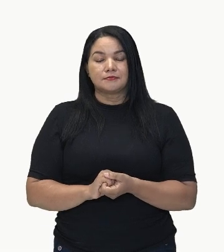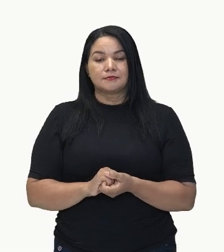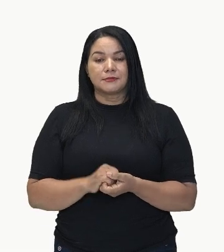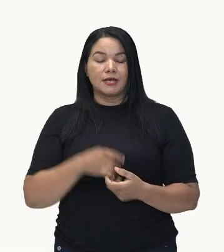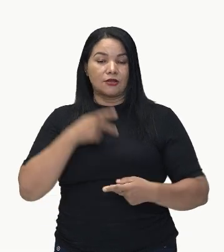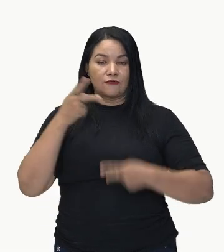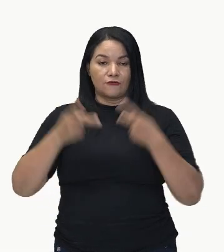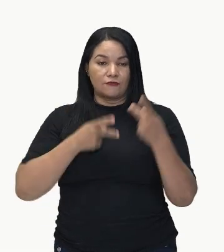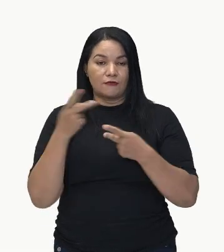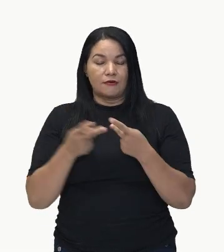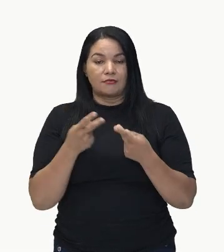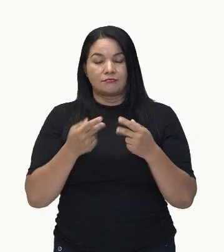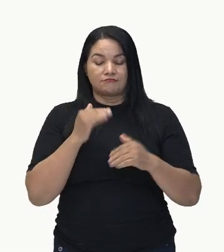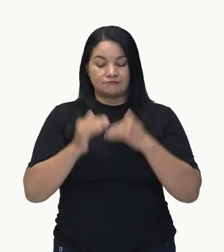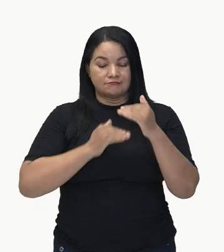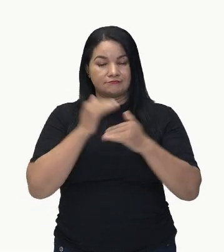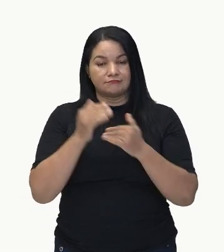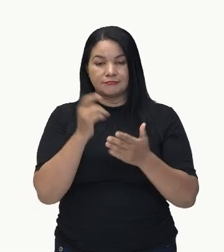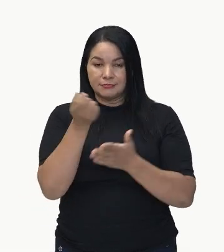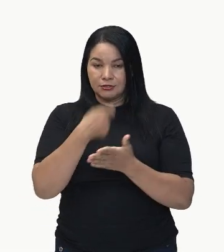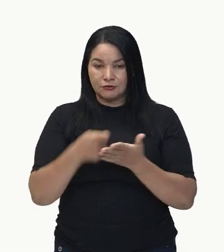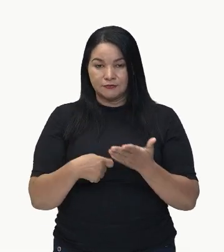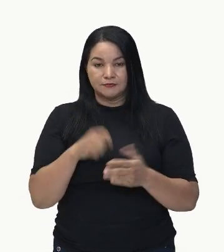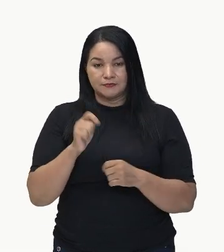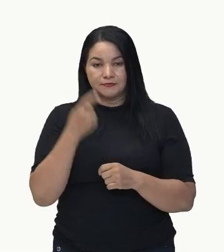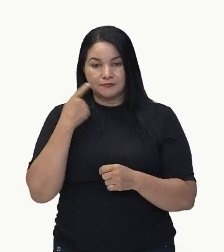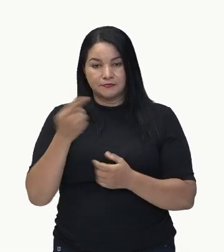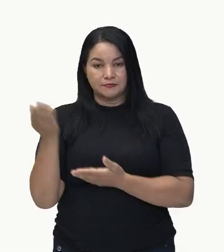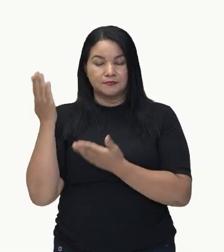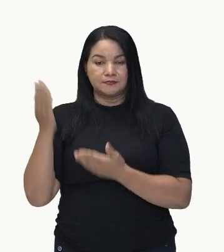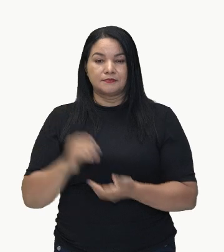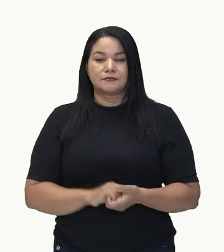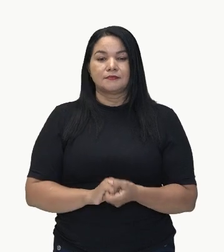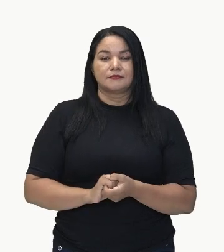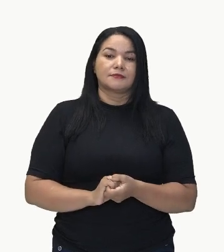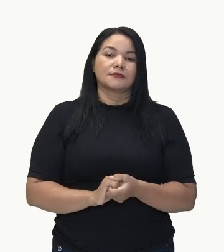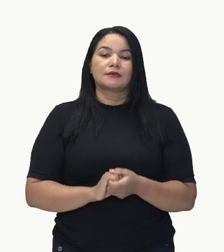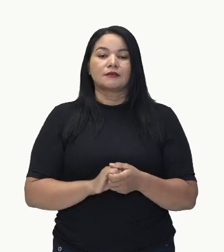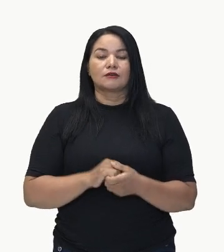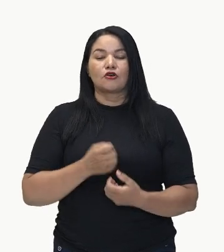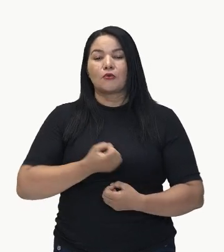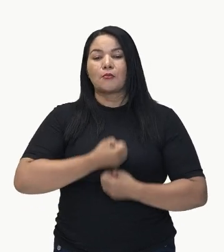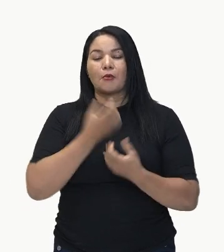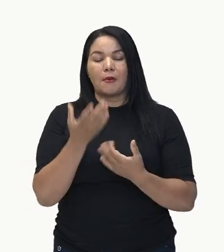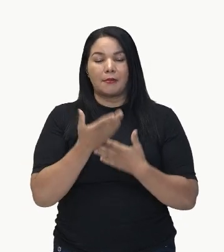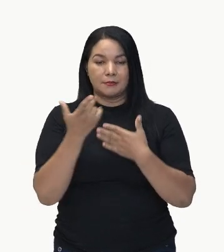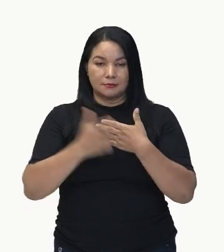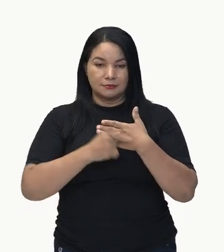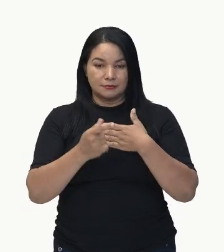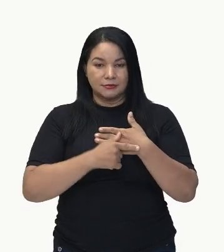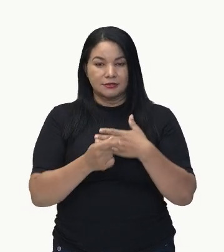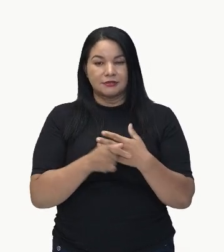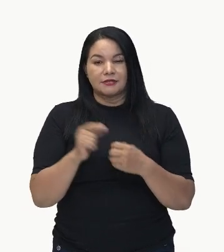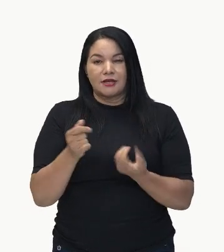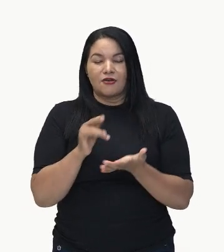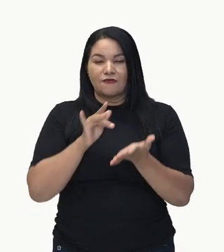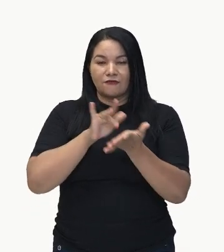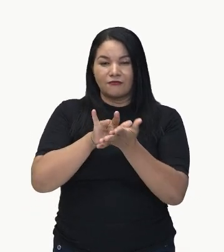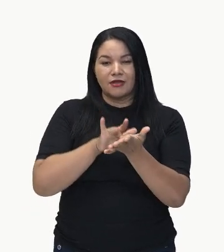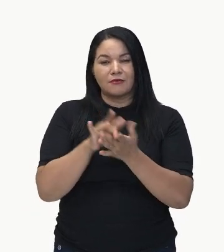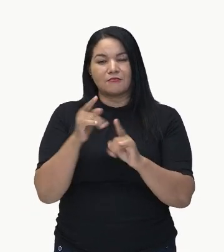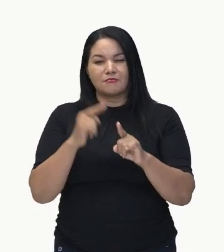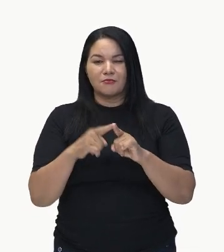o seguinte: o poeta é um fingidor. Finge tão completamente que